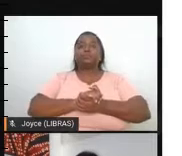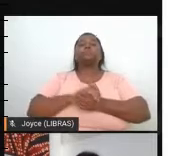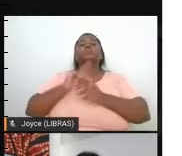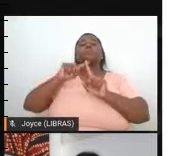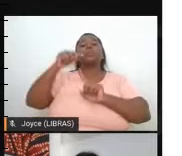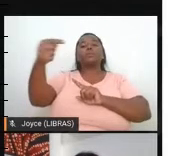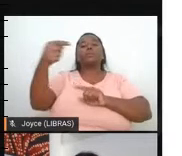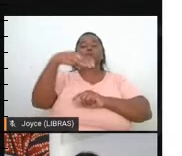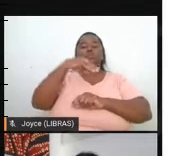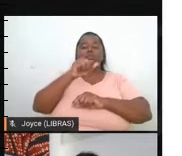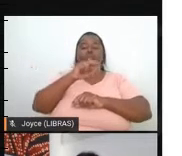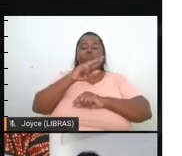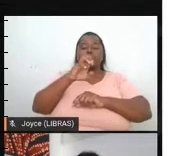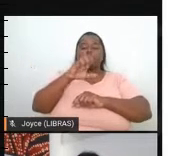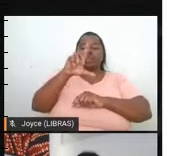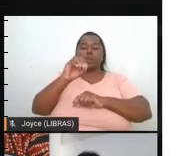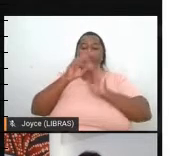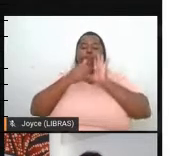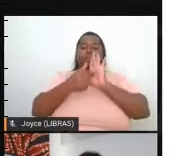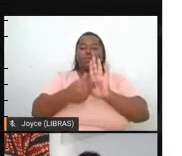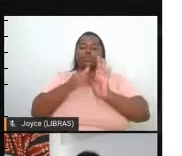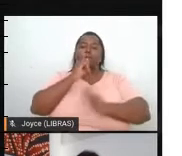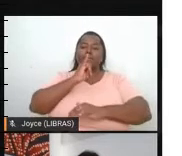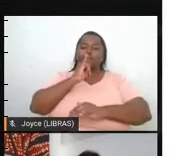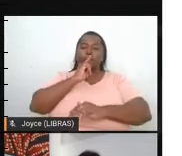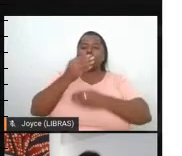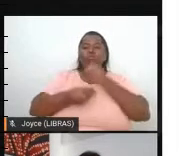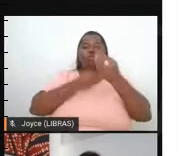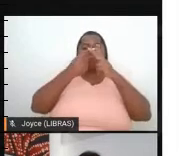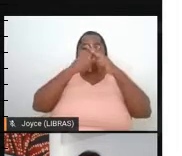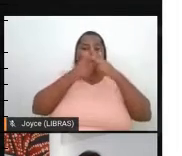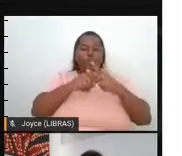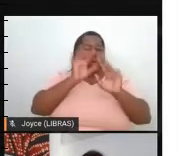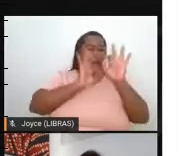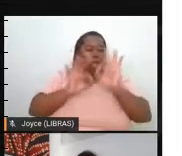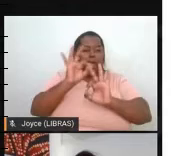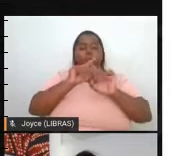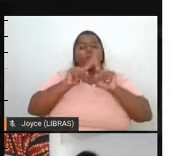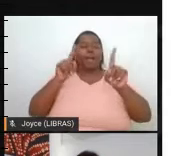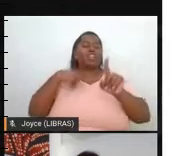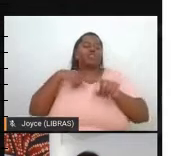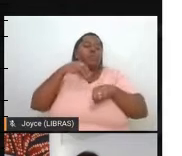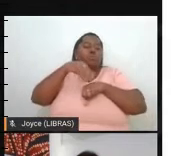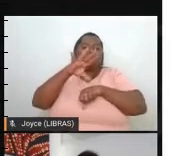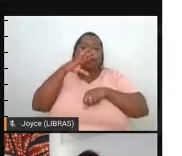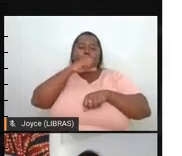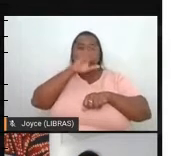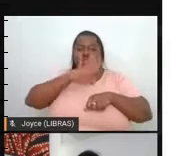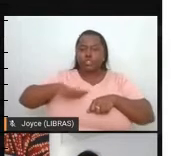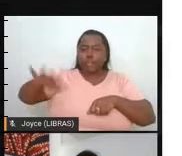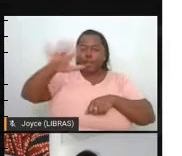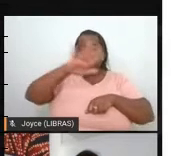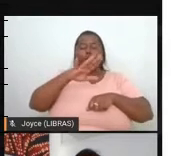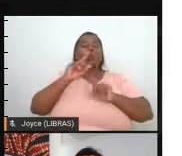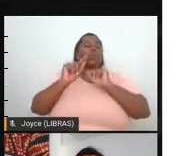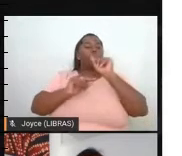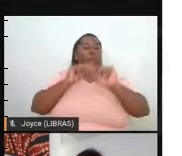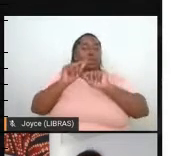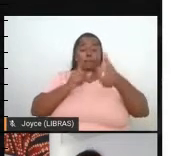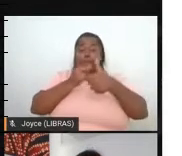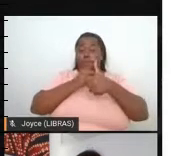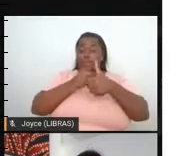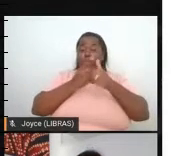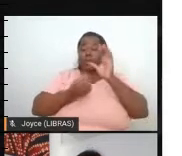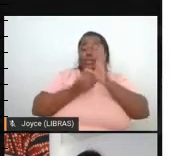mostrar alguns exemplos de como configurar isso, mas só vou fazer um geral, rapidamente, das possibilidades. Então, a primeira coisa que a gente faz é